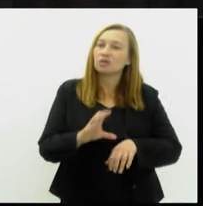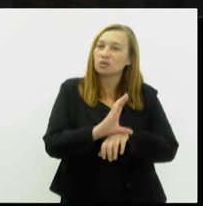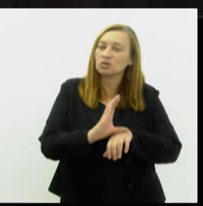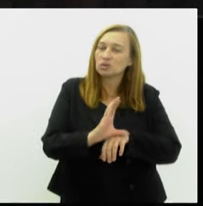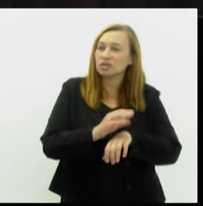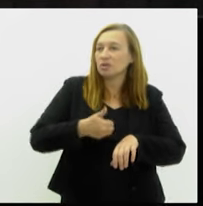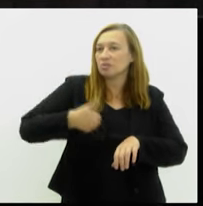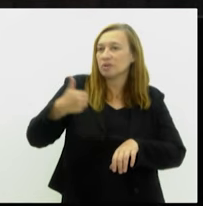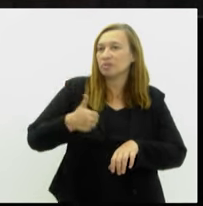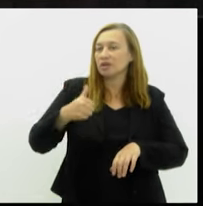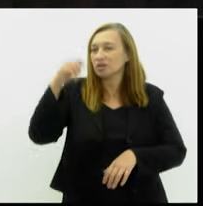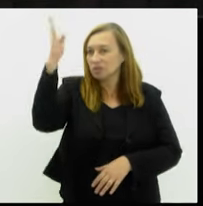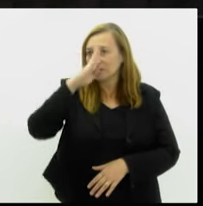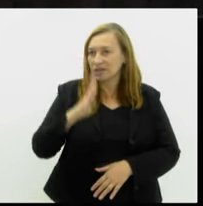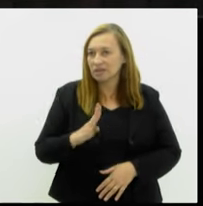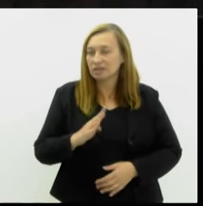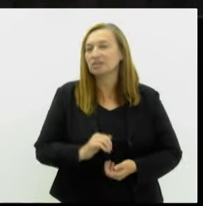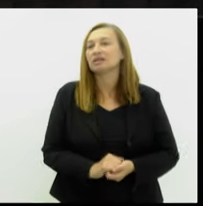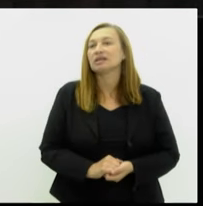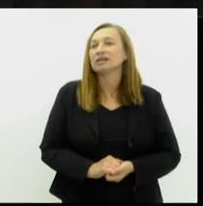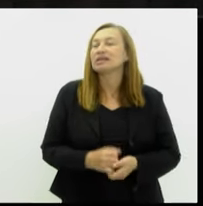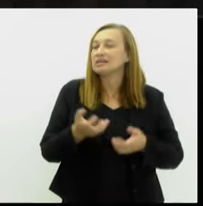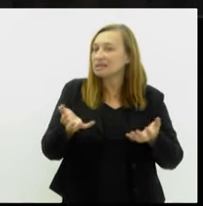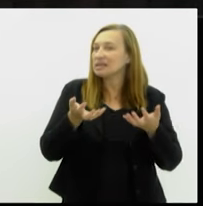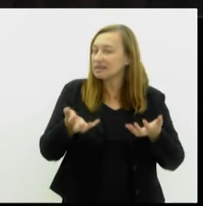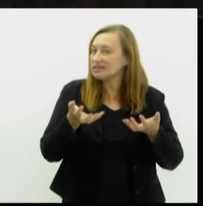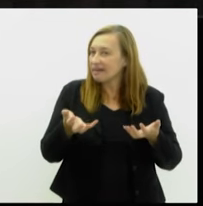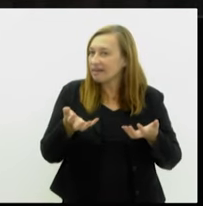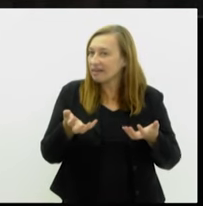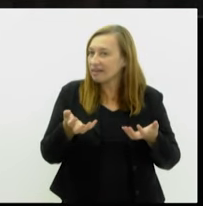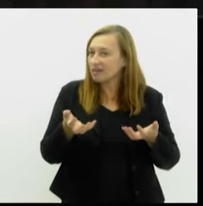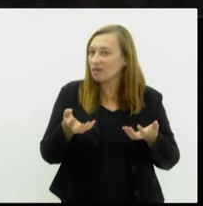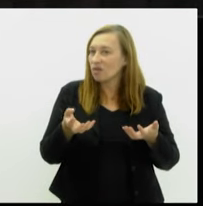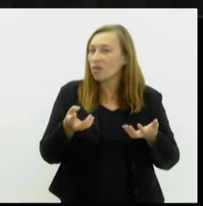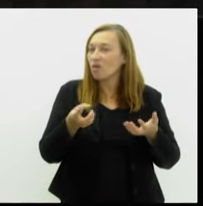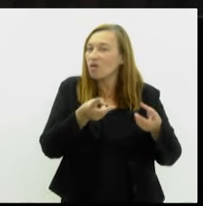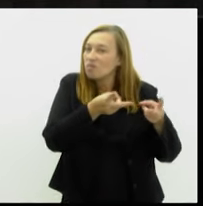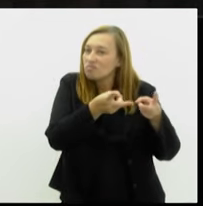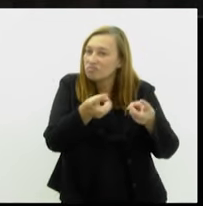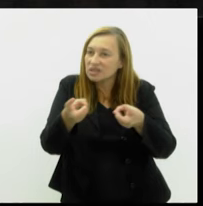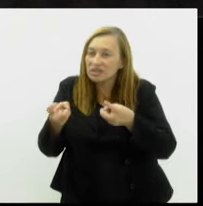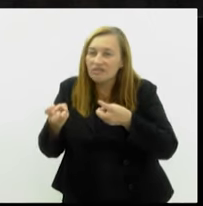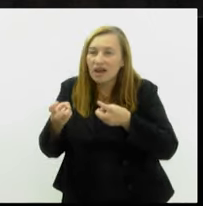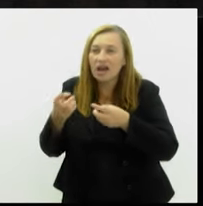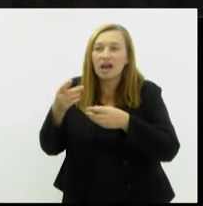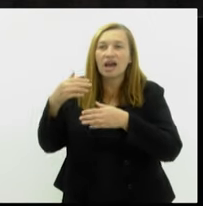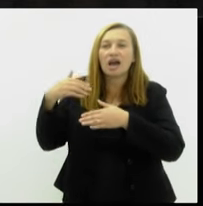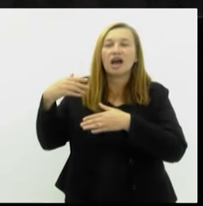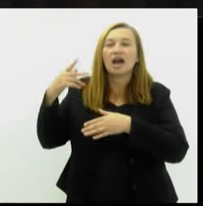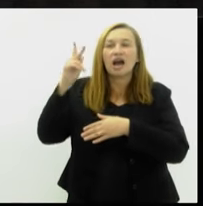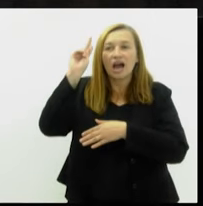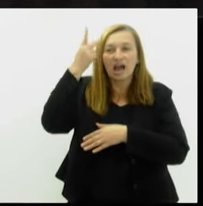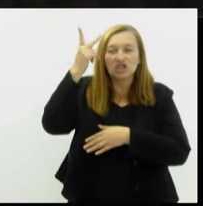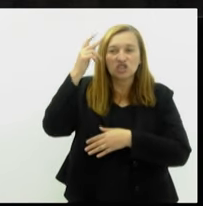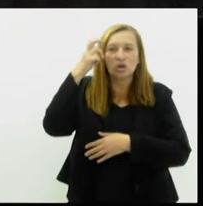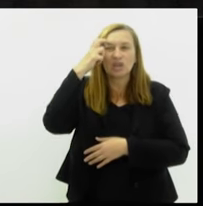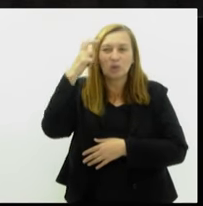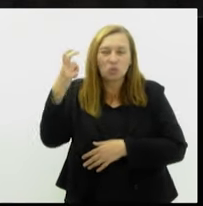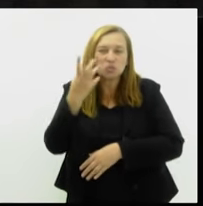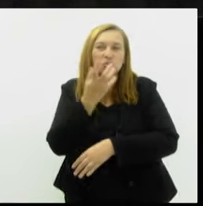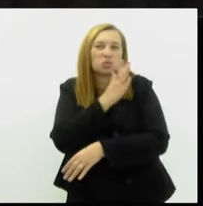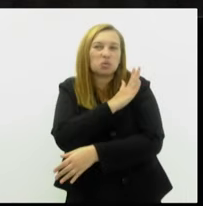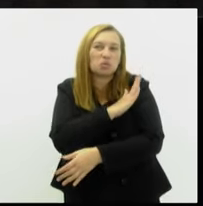Brasil. E se a gente quiser olhar a história da cultura e do